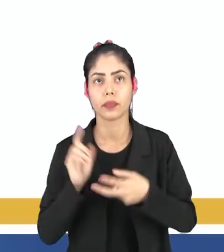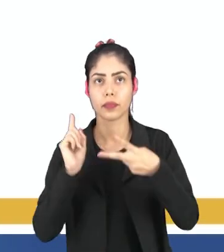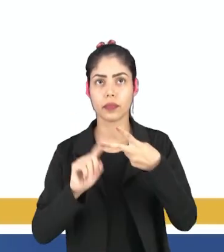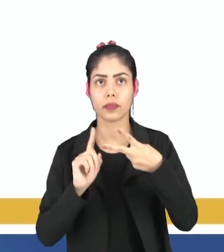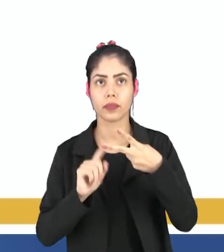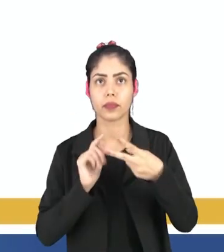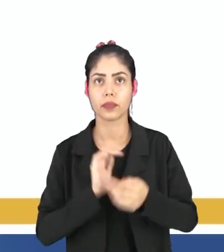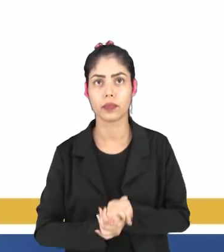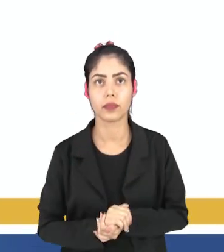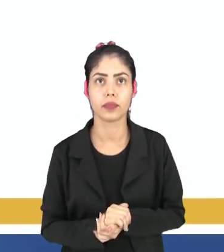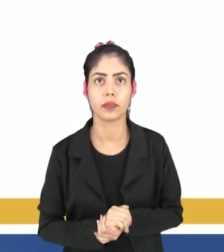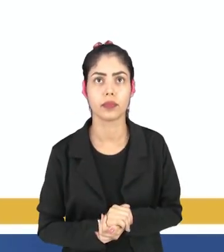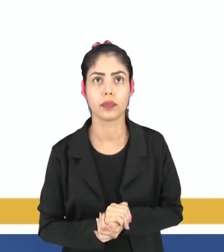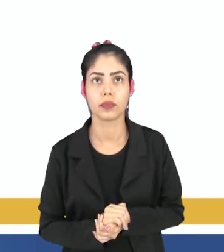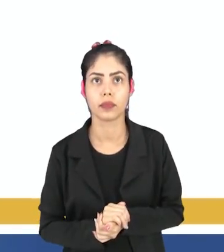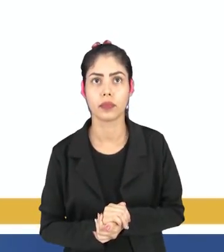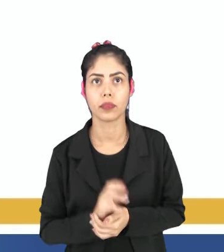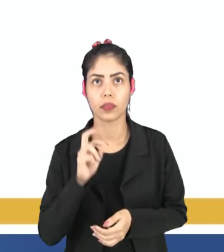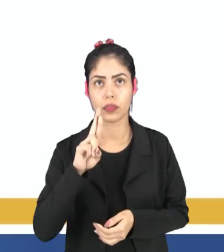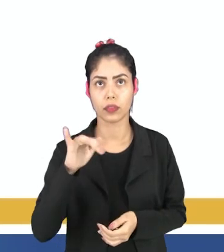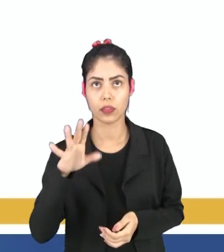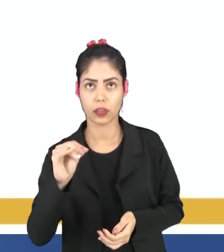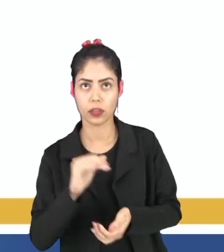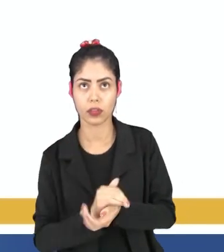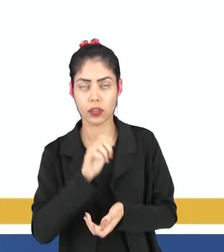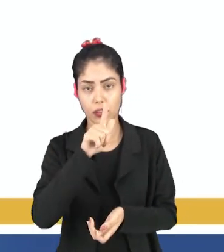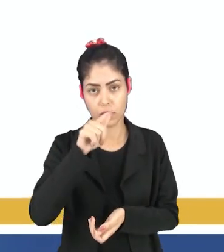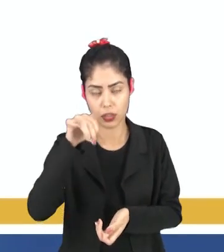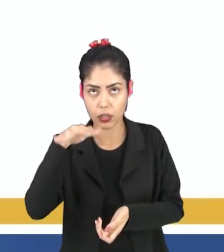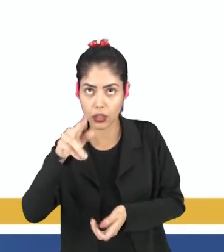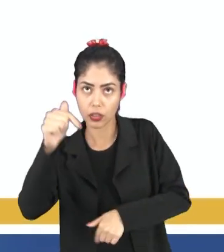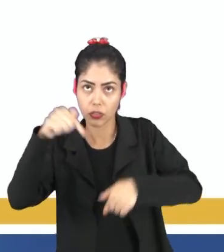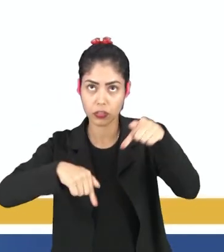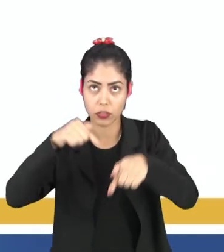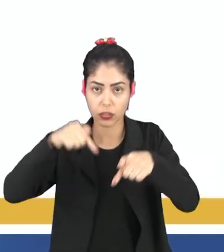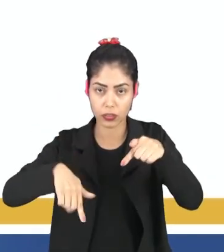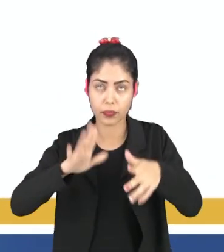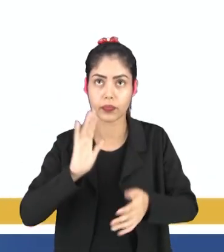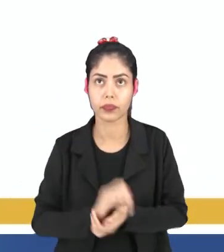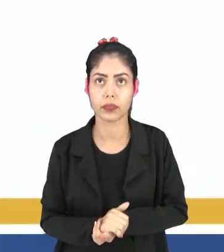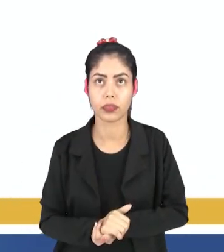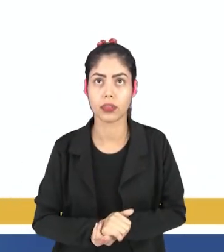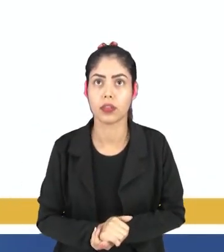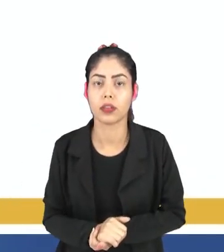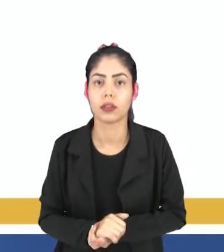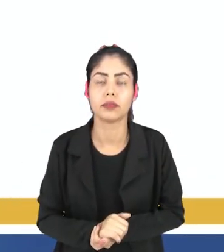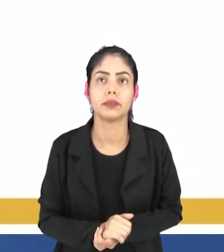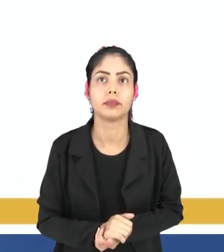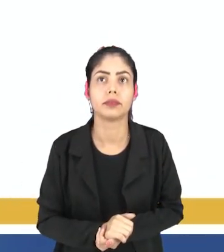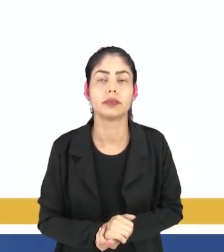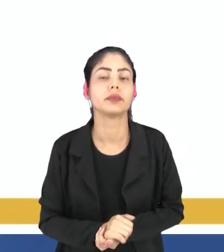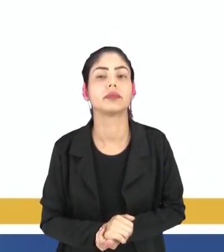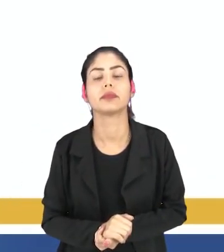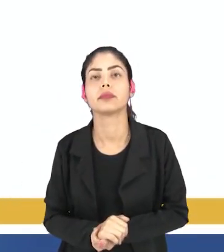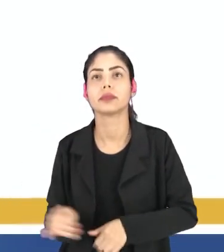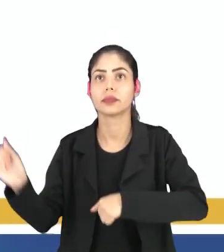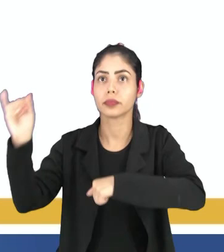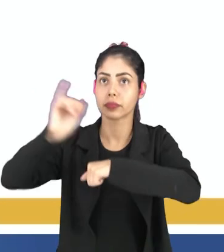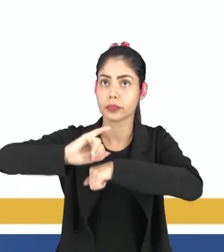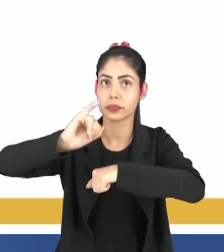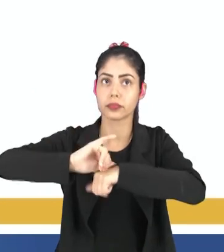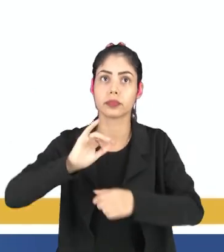Quais são os tipos de contaminação em alimentos? Por micro-organismos, né? E por agentes químicos.